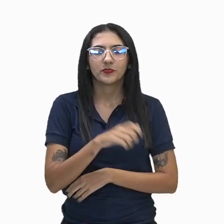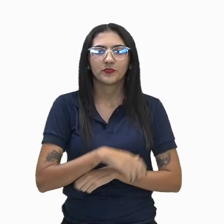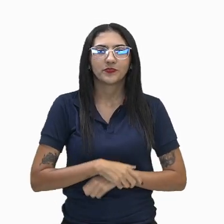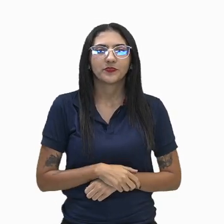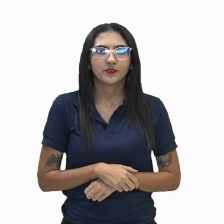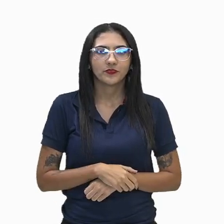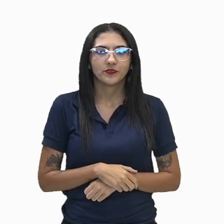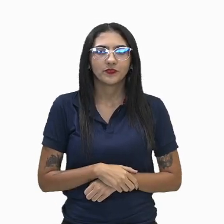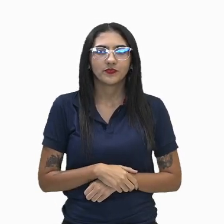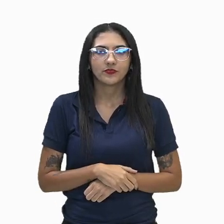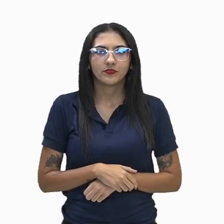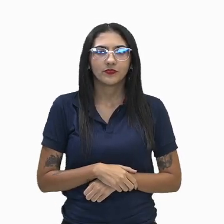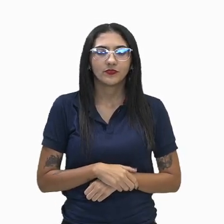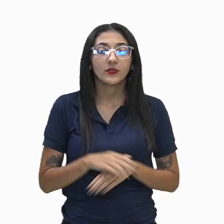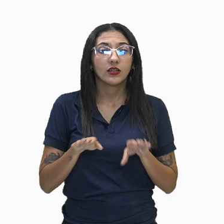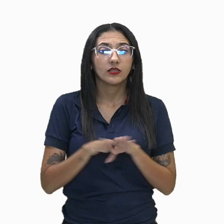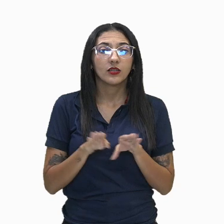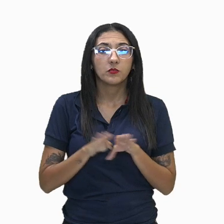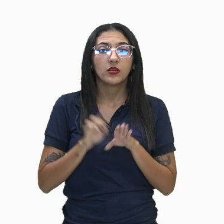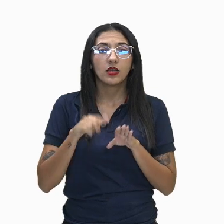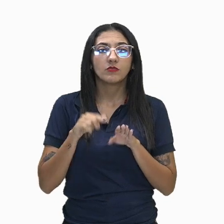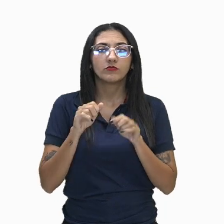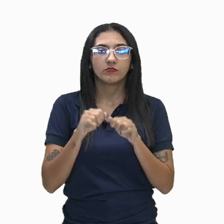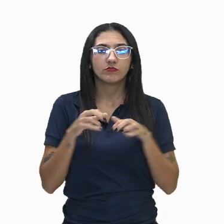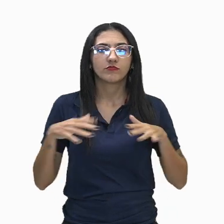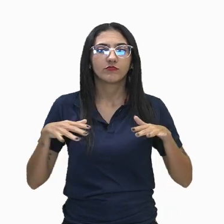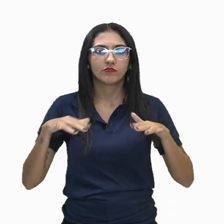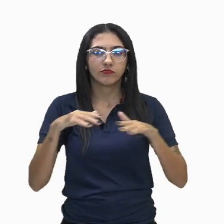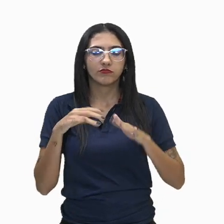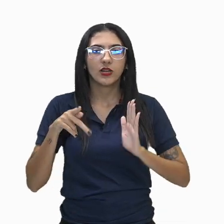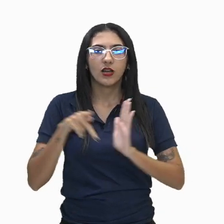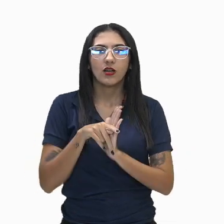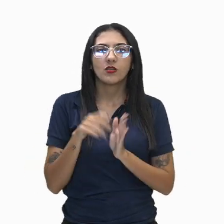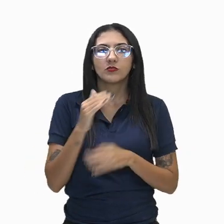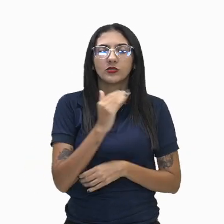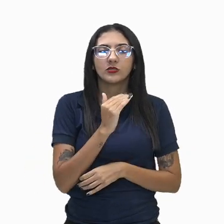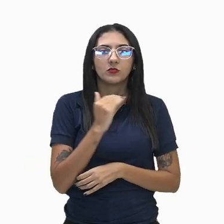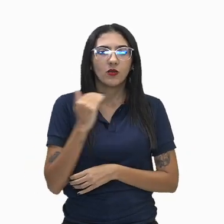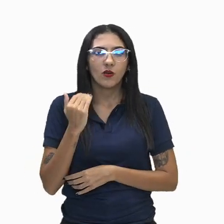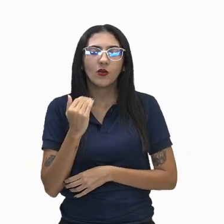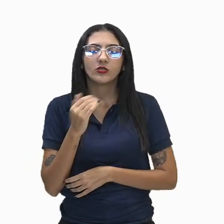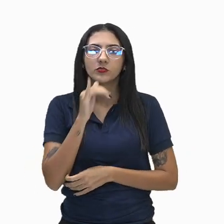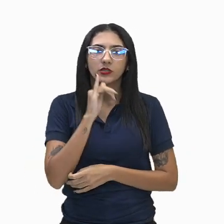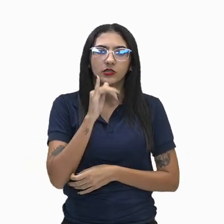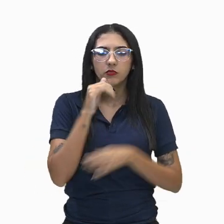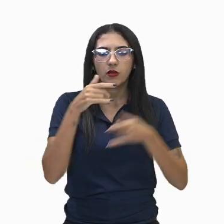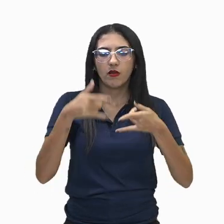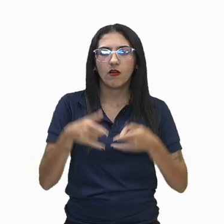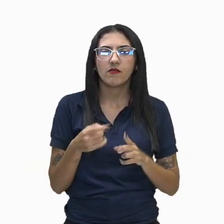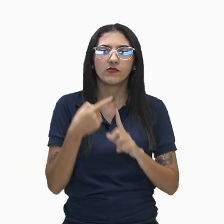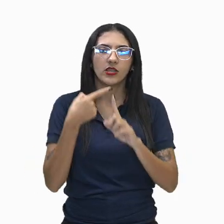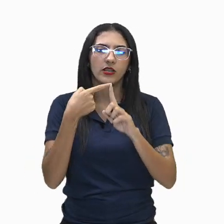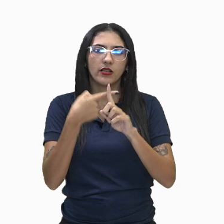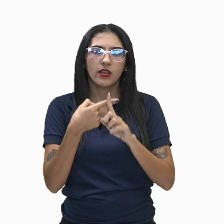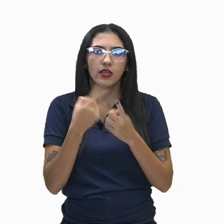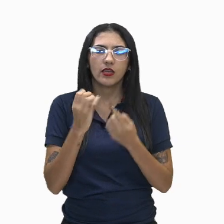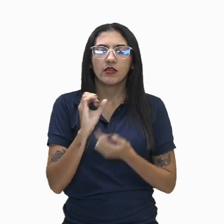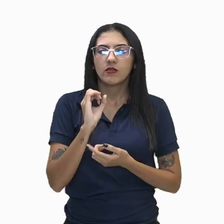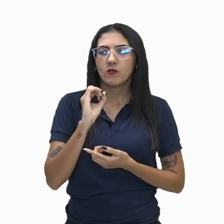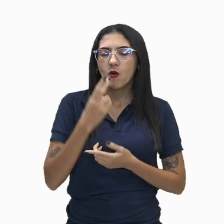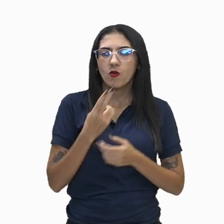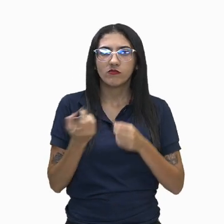também o ritual de morte, que são as cerimônias fúnebres, com os velórios, os enterros ou